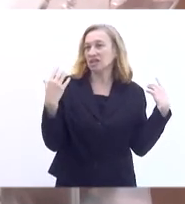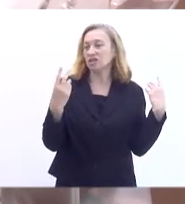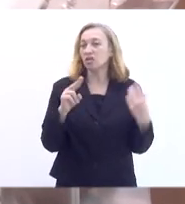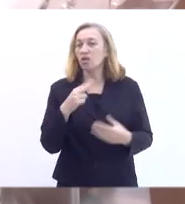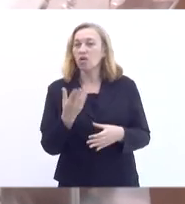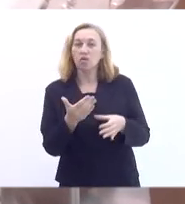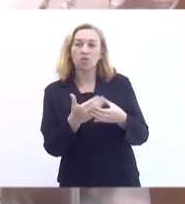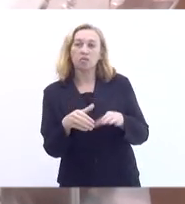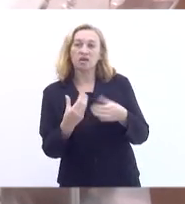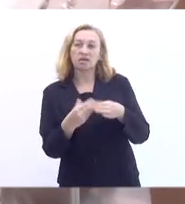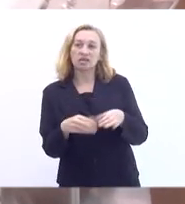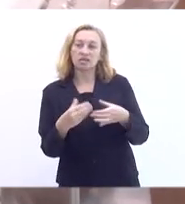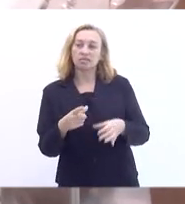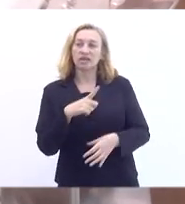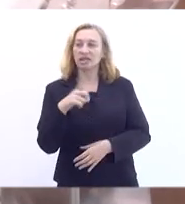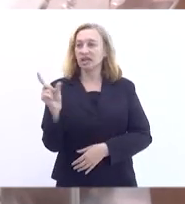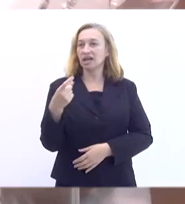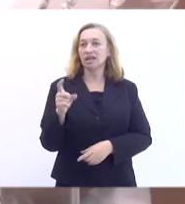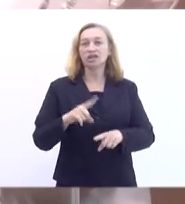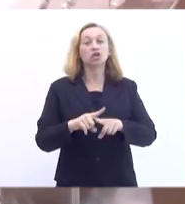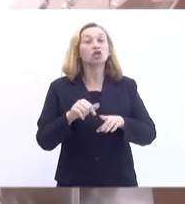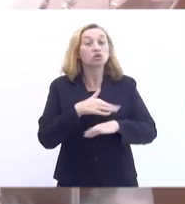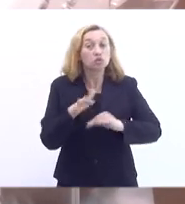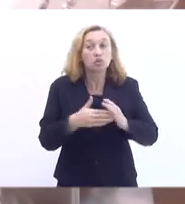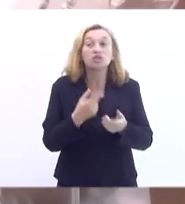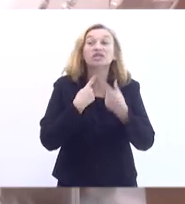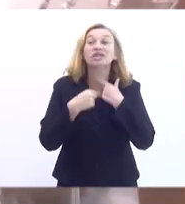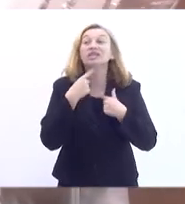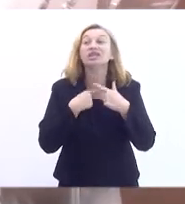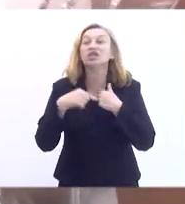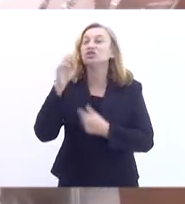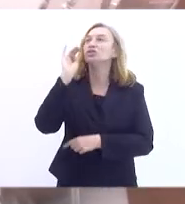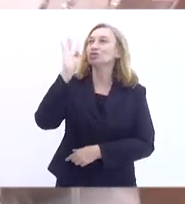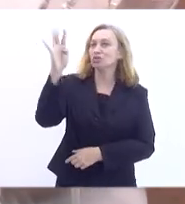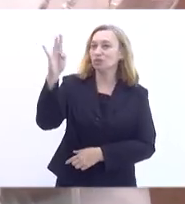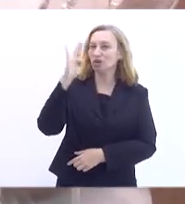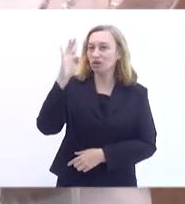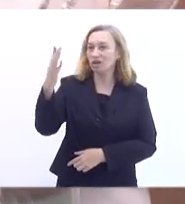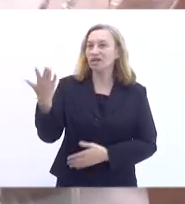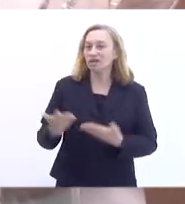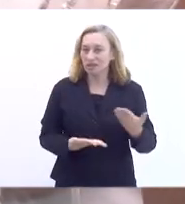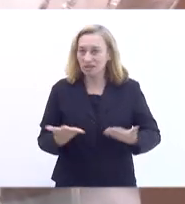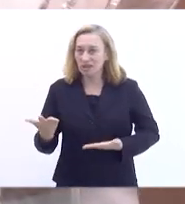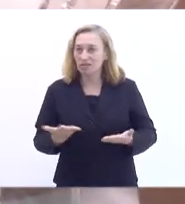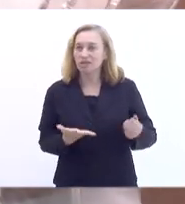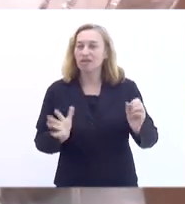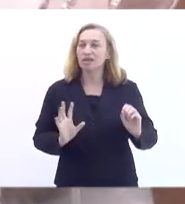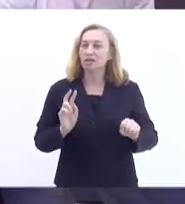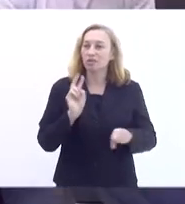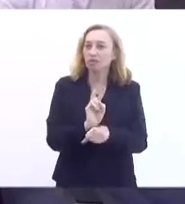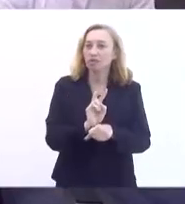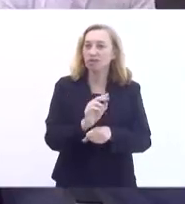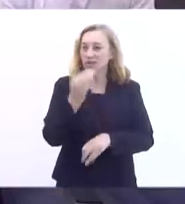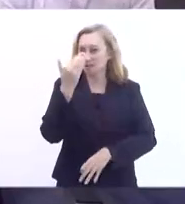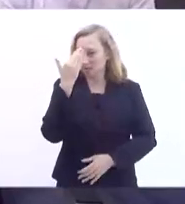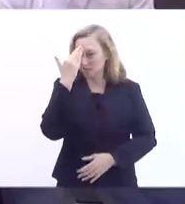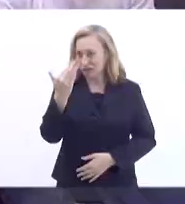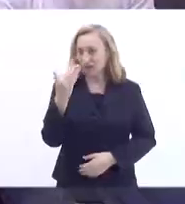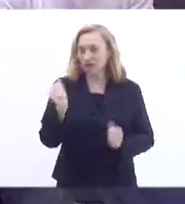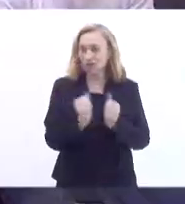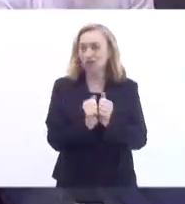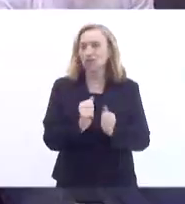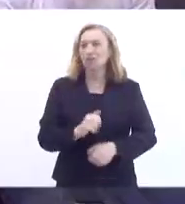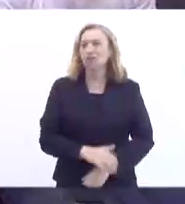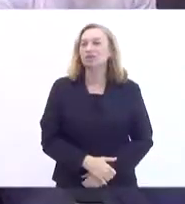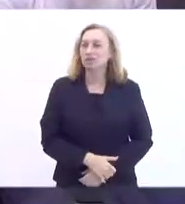buscando só uma carteira todos aqui são vocacionados e tem o sonho de servir e proteger tamo junto Muito obrigado